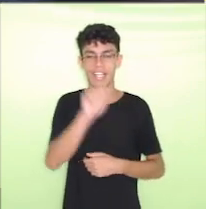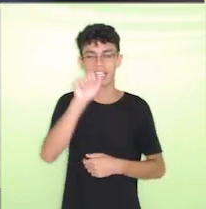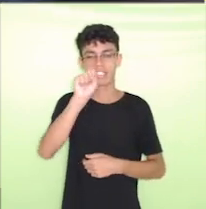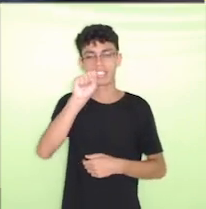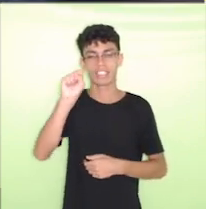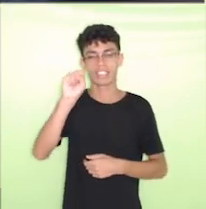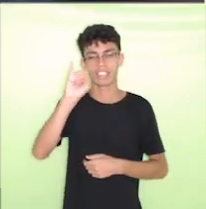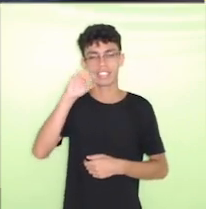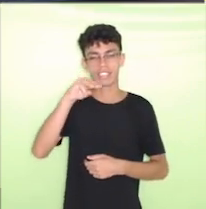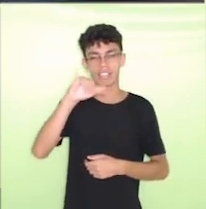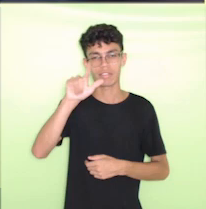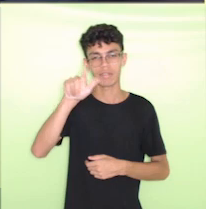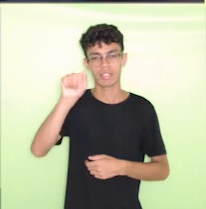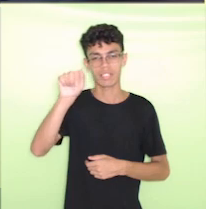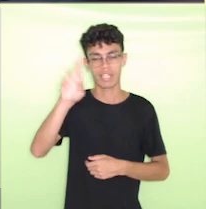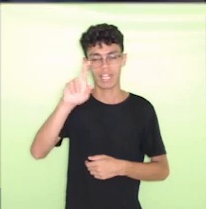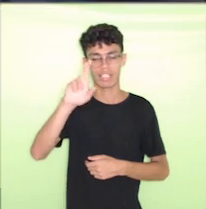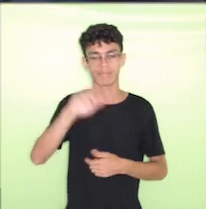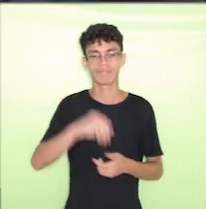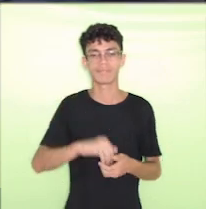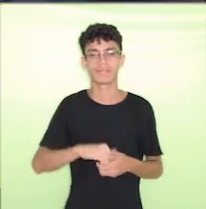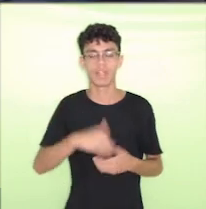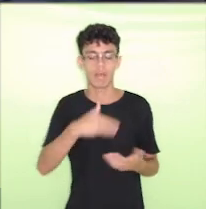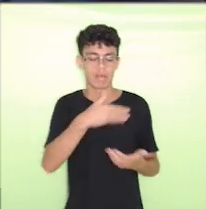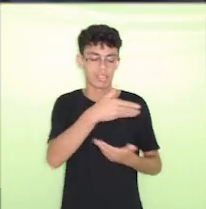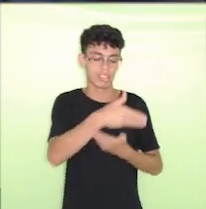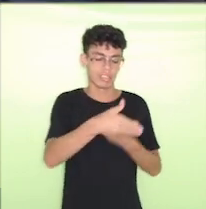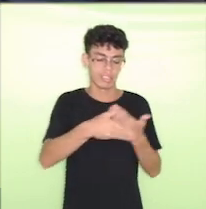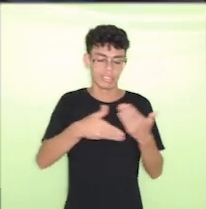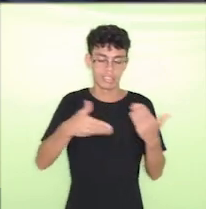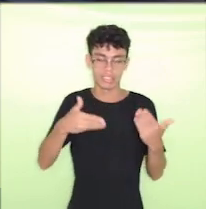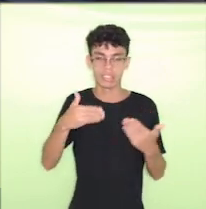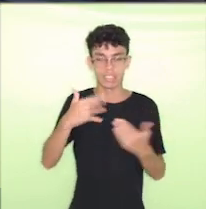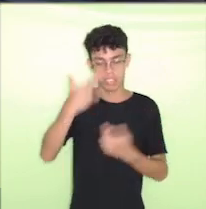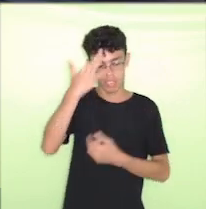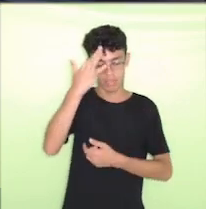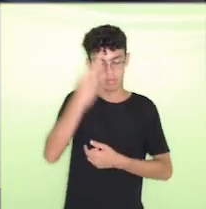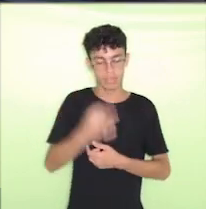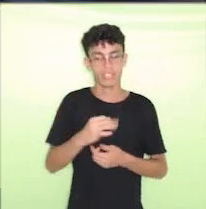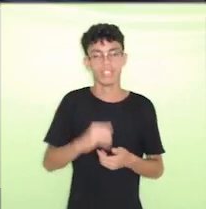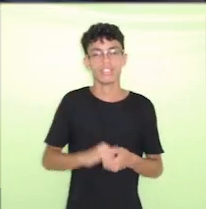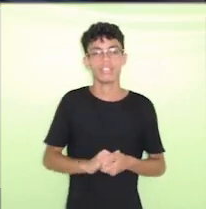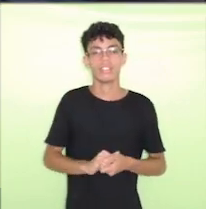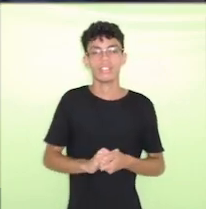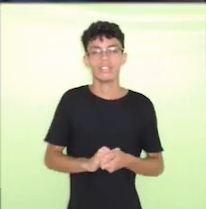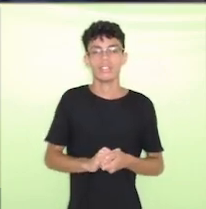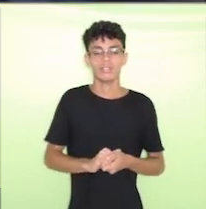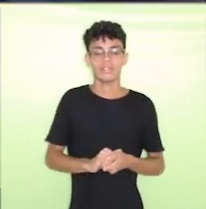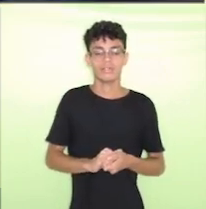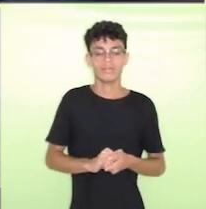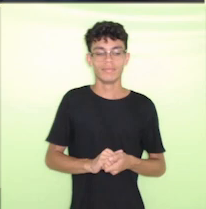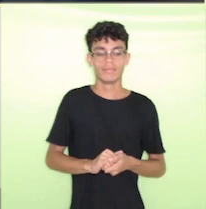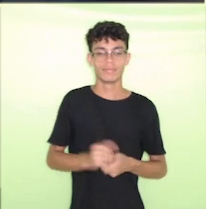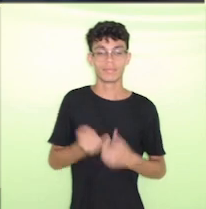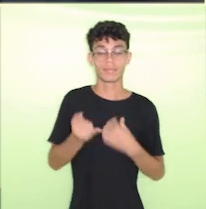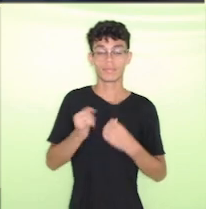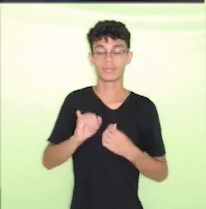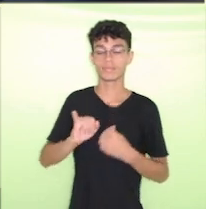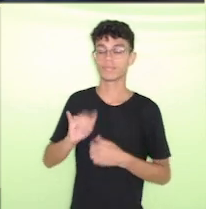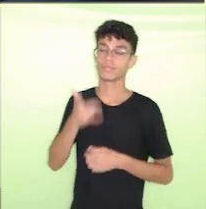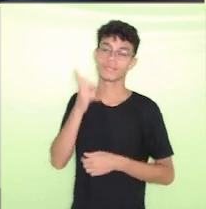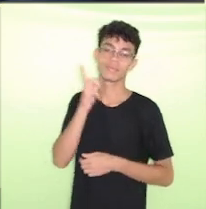Assimilar. Sim. Assimilar. Assimilar. E se eu não